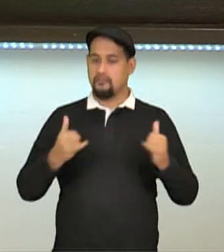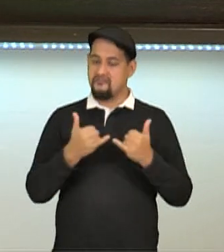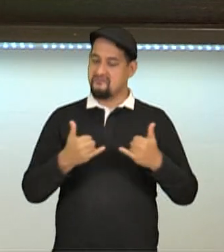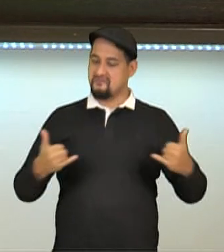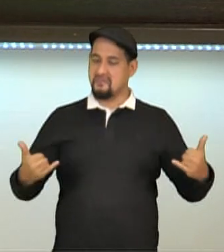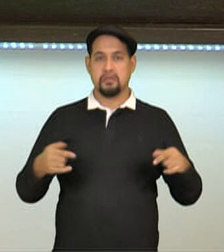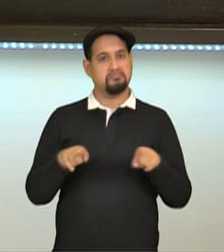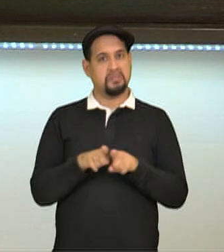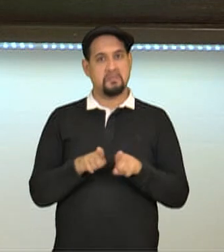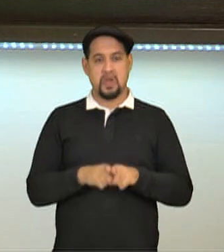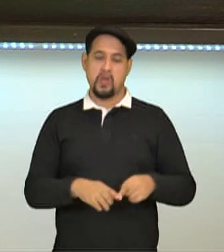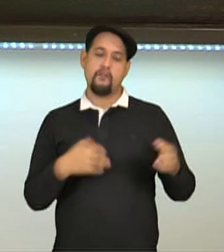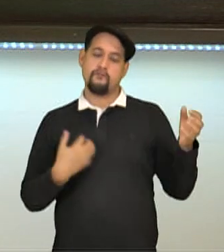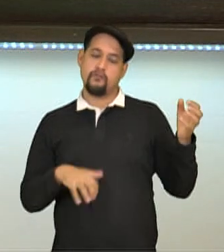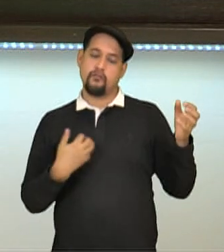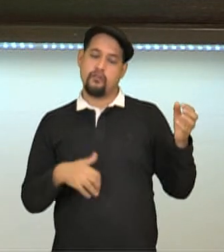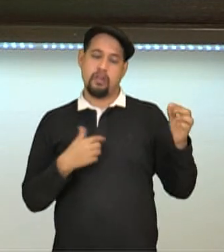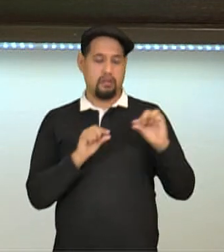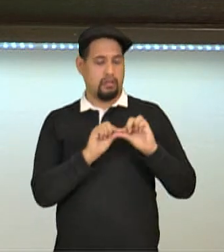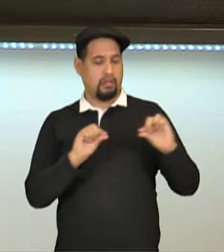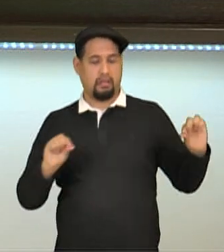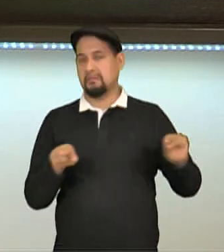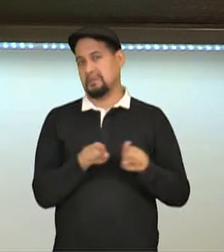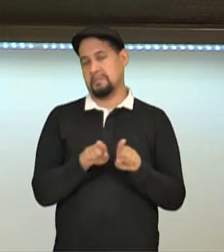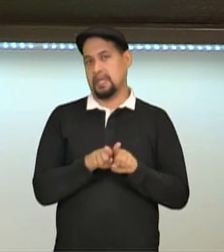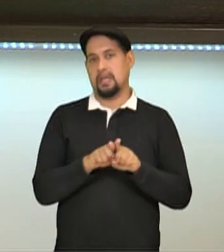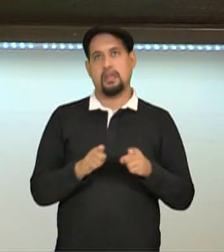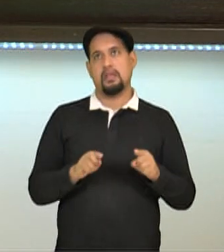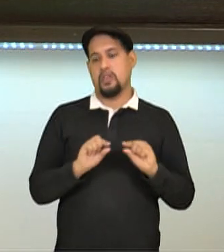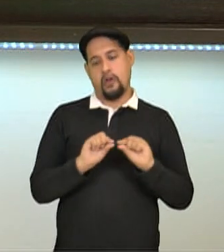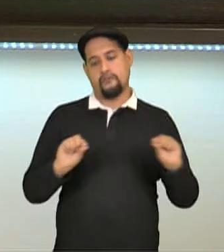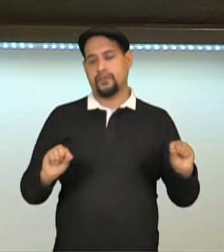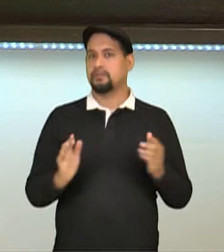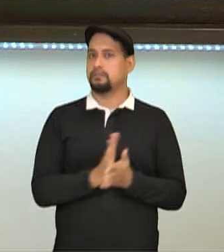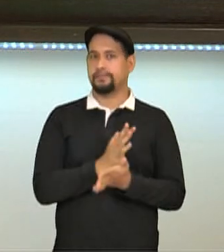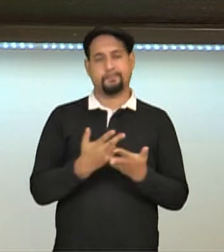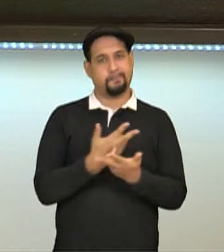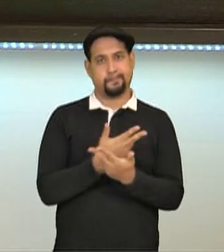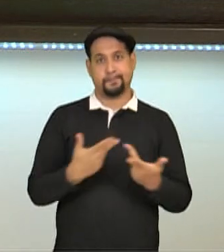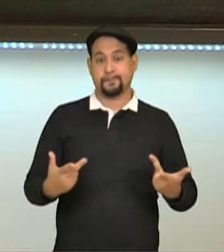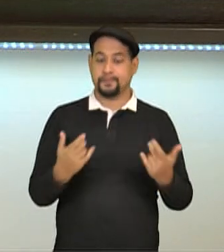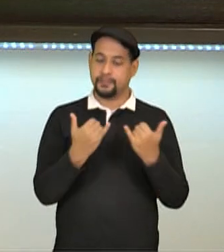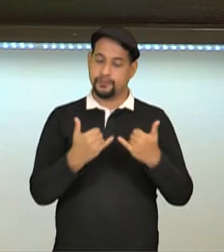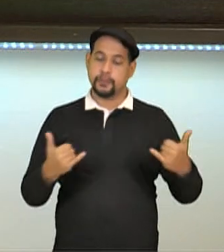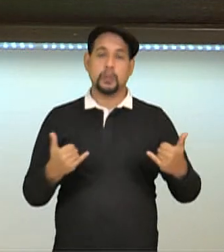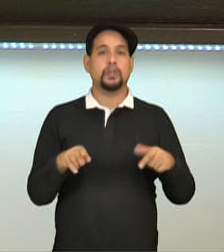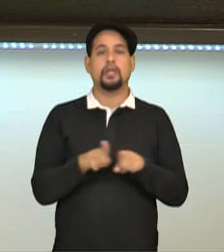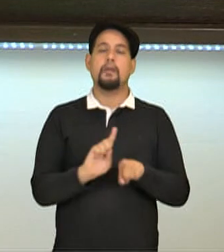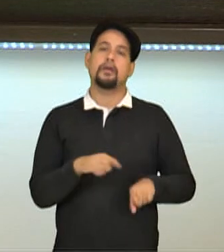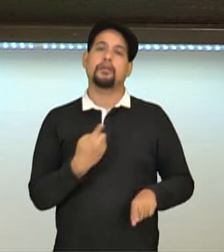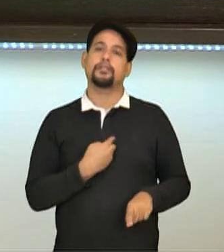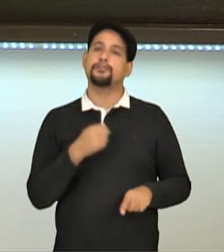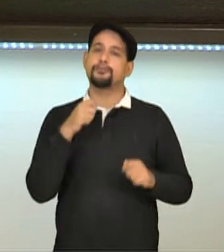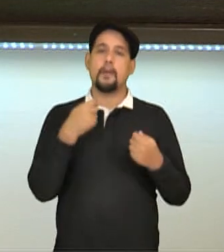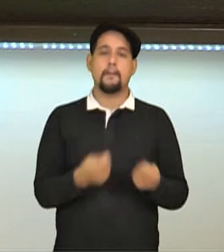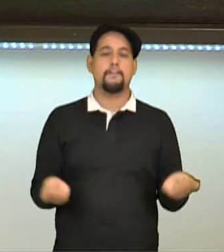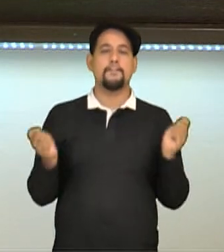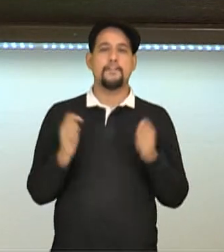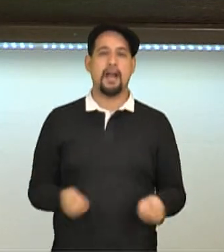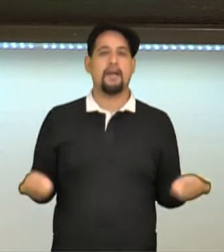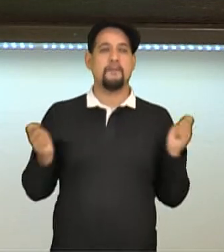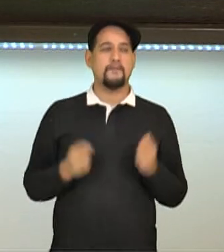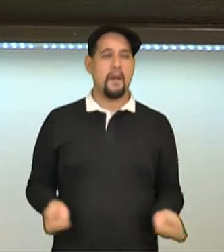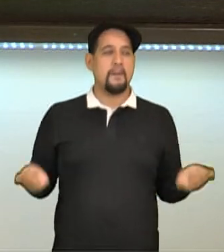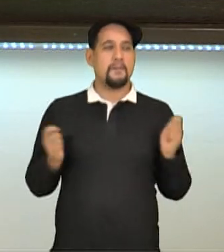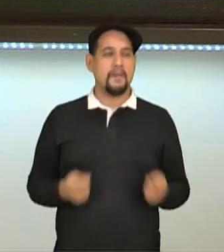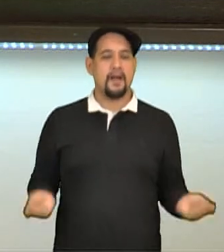berimbau, na corda do violão, certo? Na corda de algum instrumento ou na própria corda que a gente pula em casa, certo?